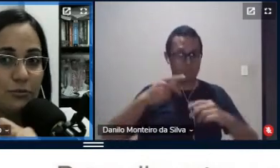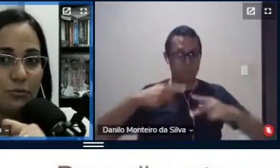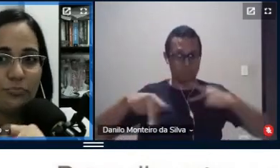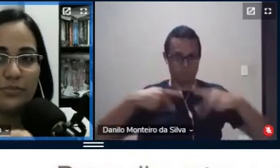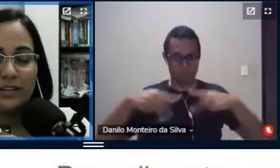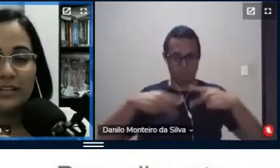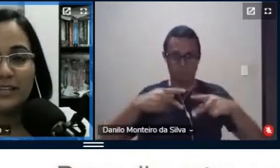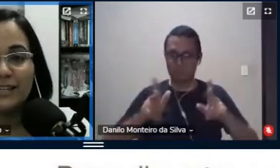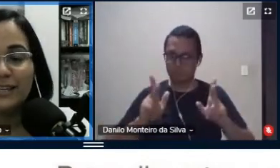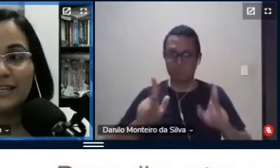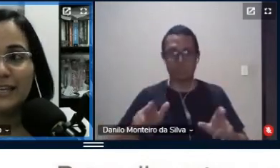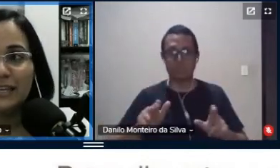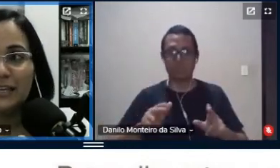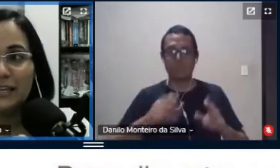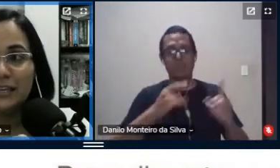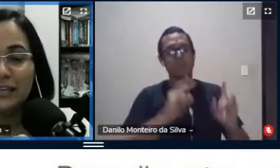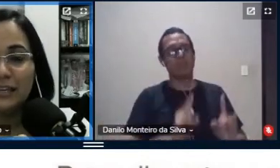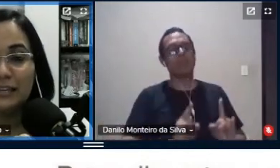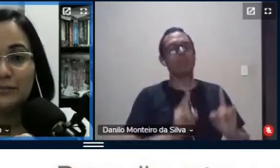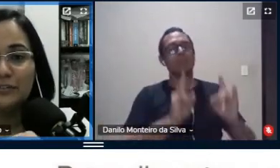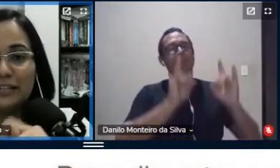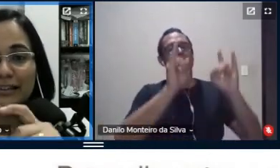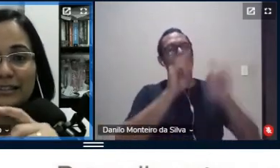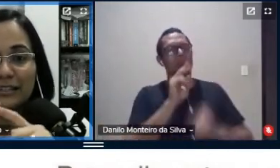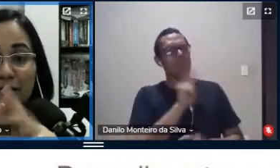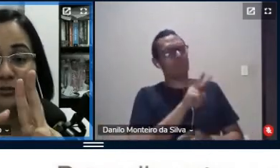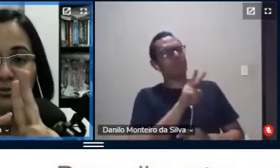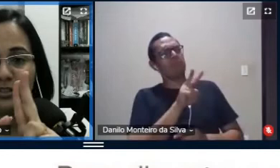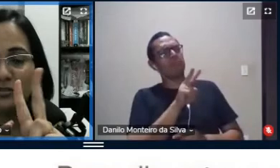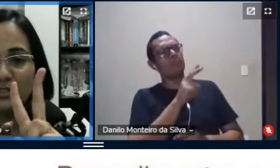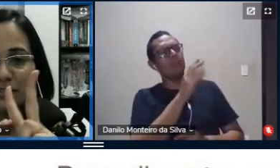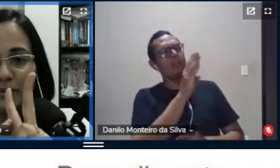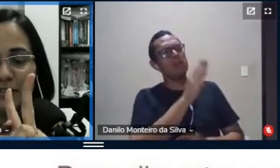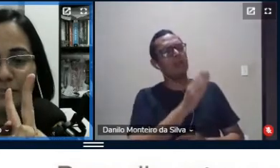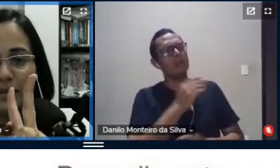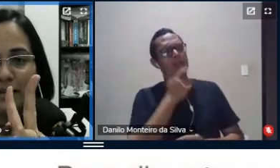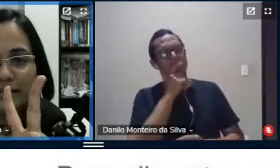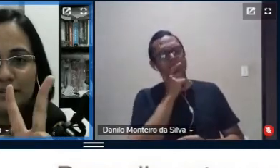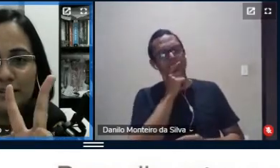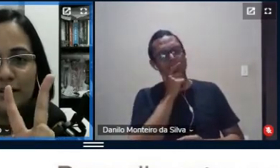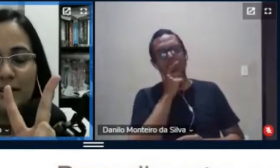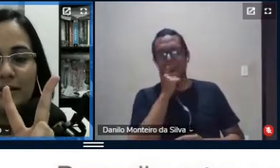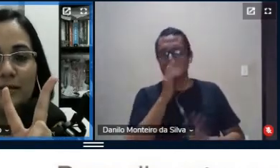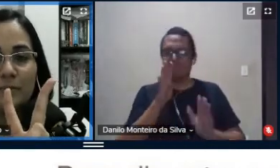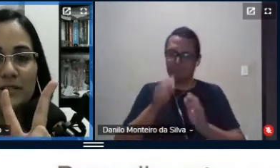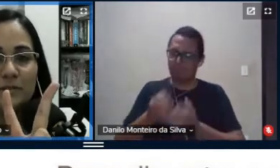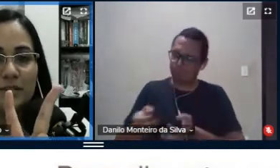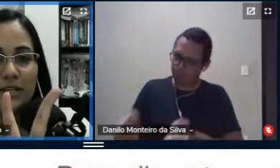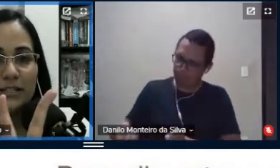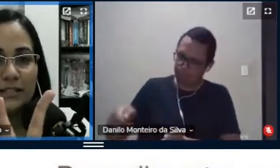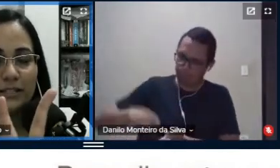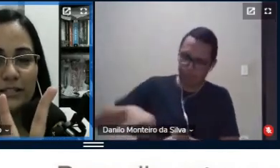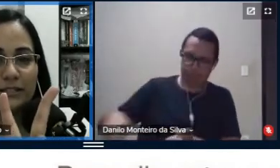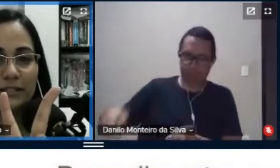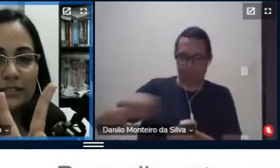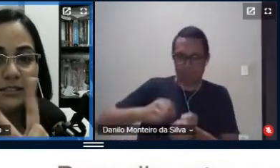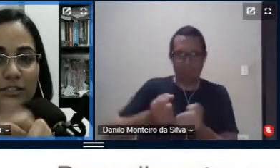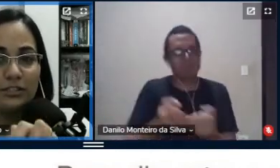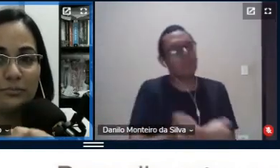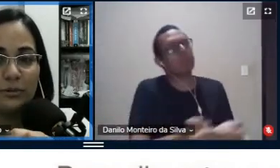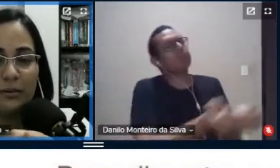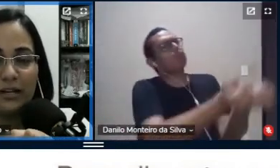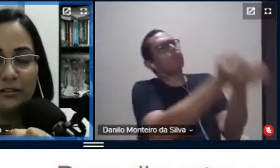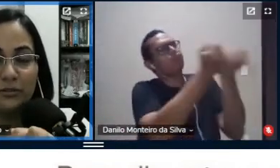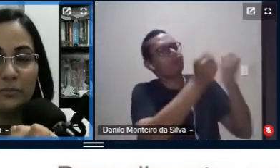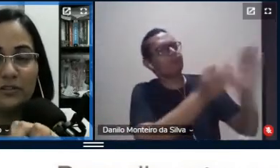fiz isso e eu vi que a trinca eu fiz 2 vezes, passei massa e eu percebi que a trinca